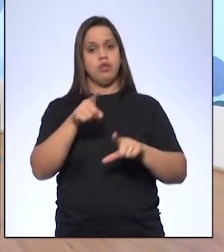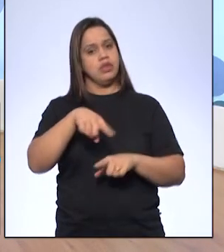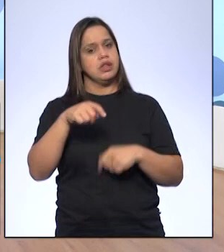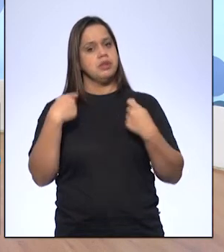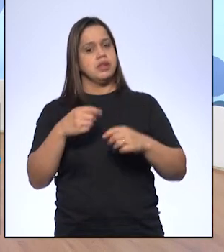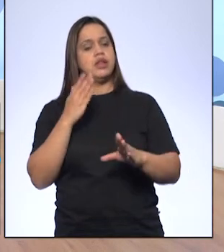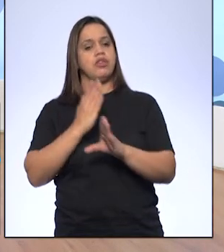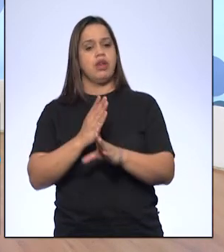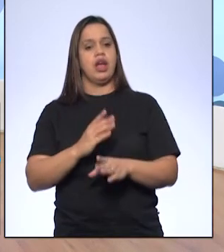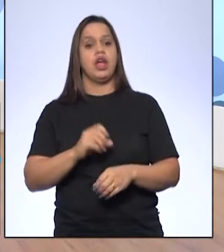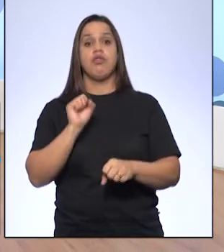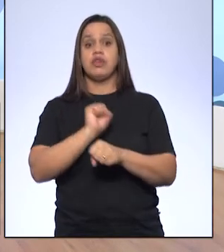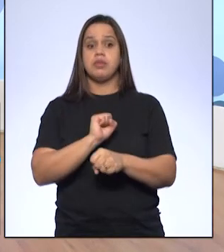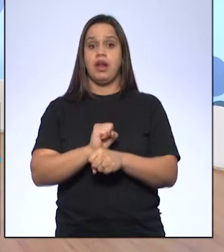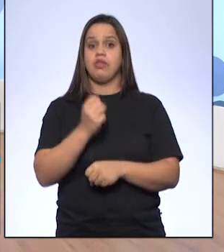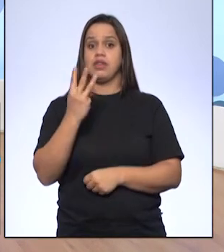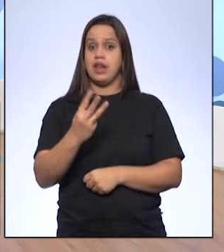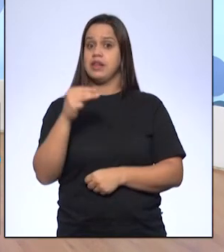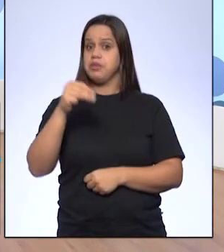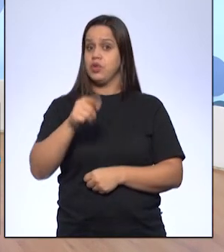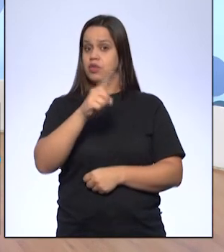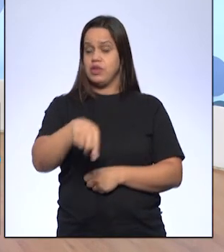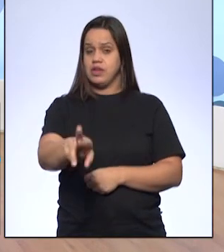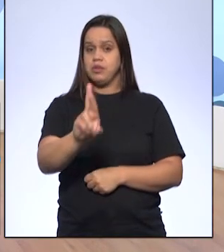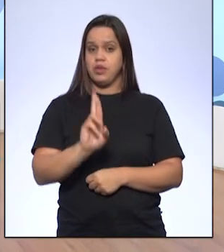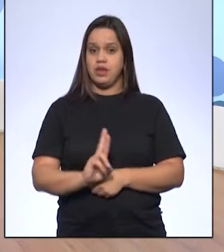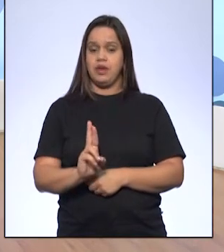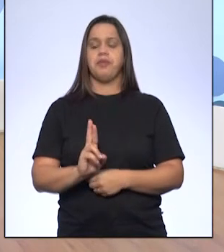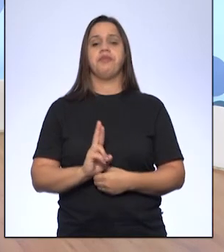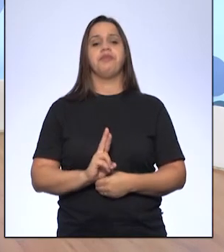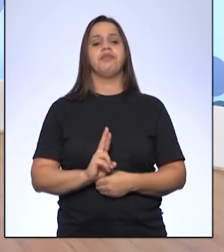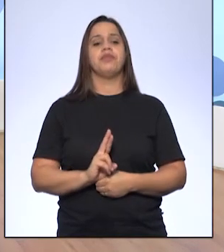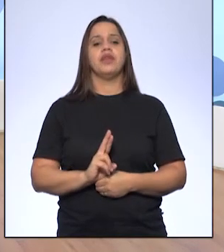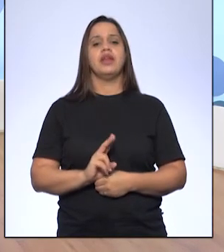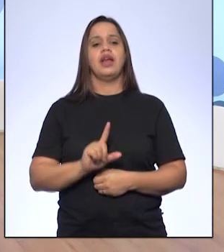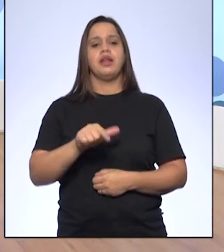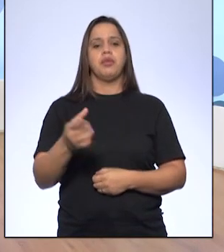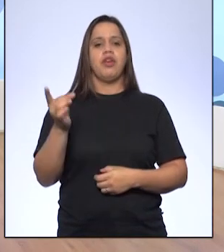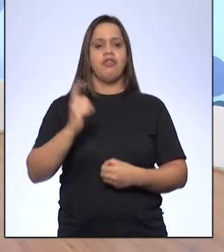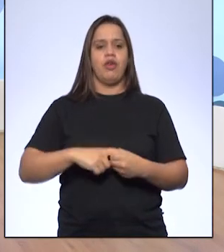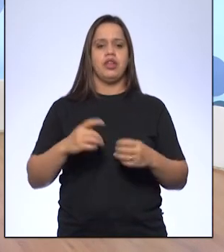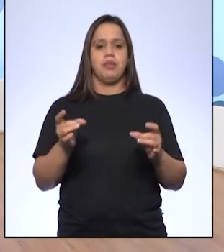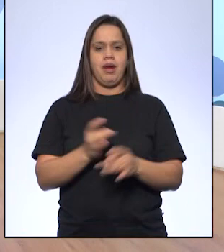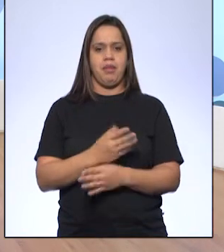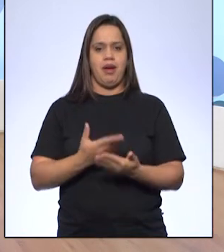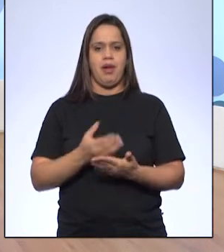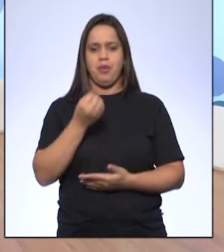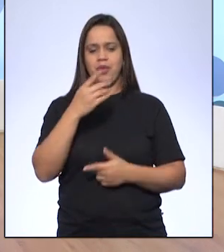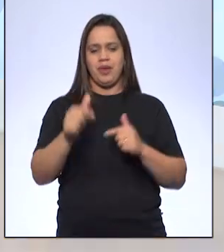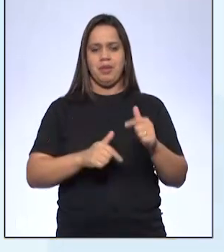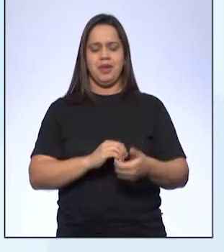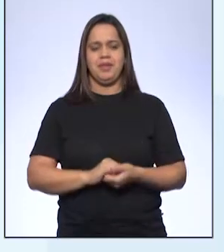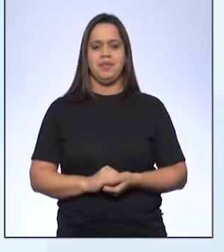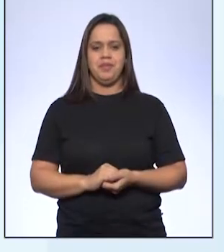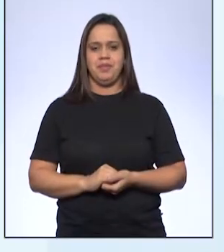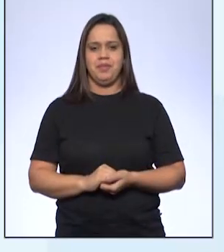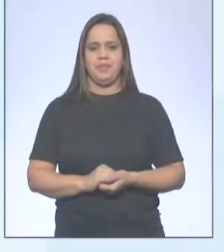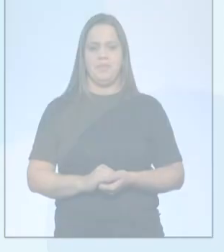têm que identificar, eu vou dar 3 minutinhos e a gente já retorna com a resposta para encerrar a aula, beleza? Bom trabalho aí para vocês.